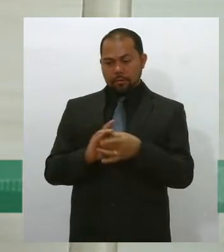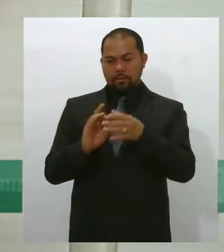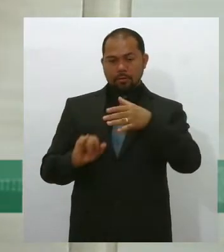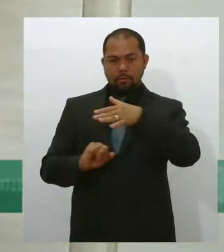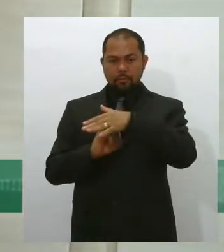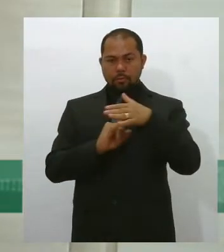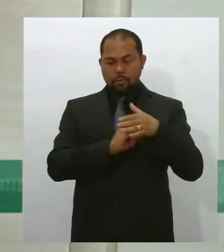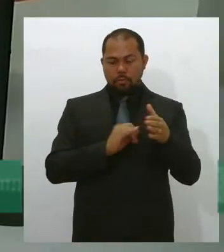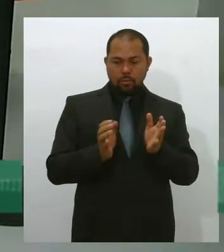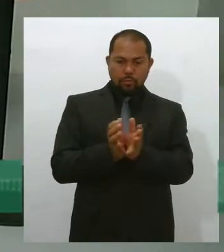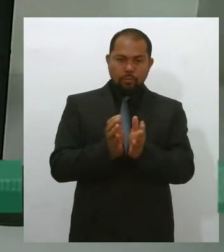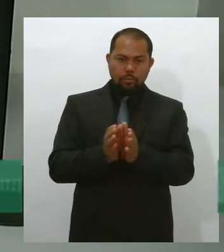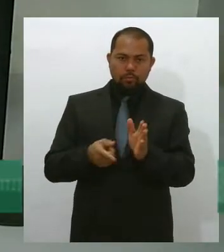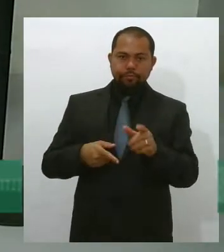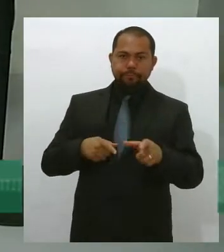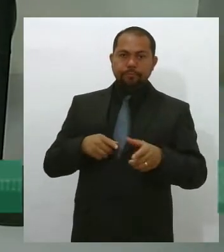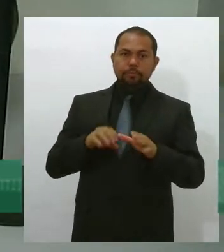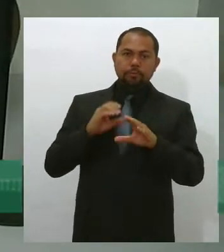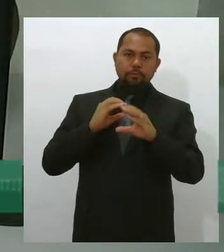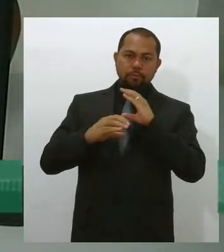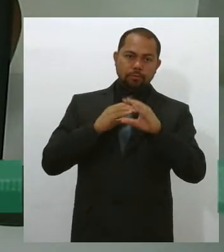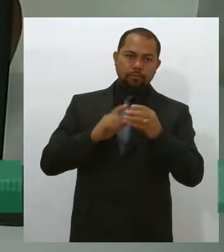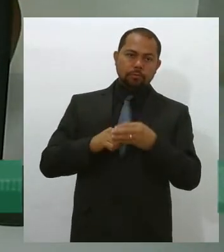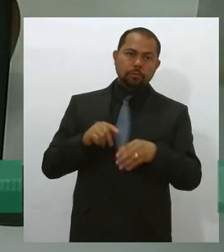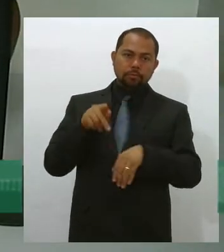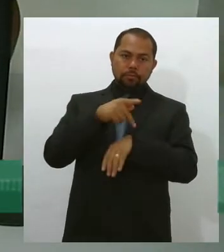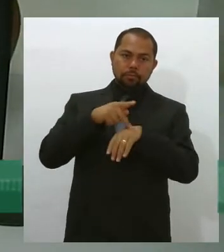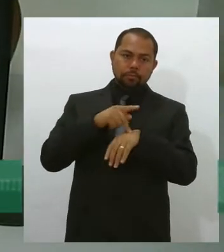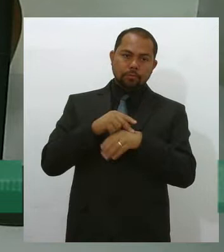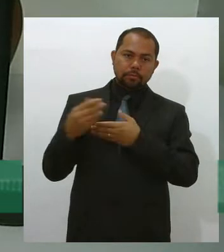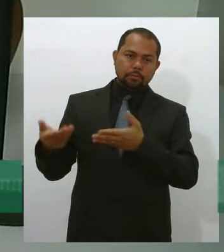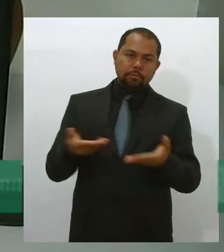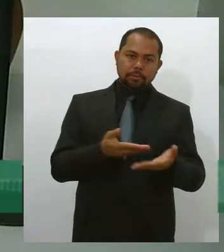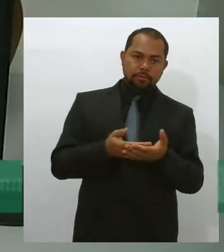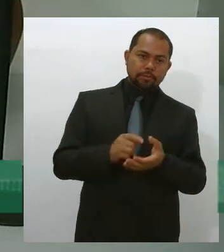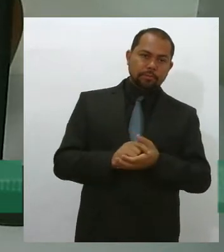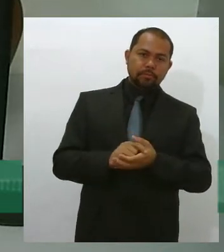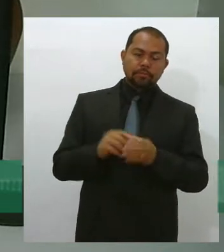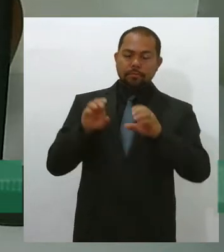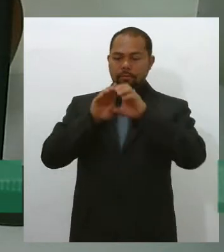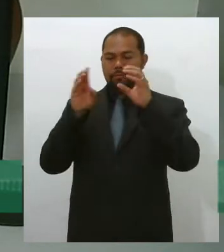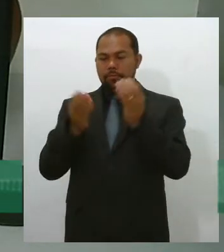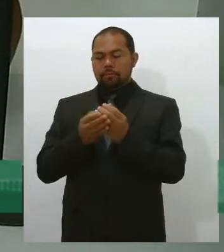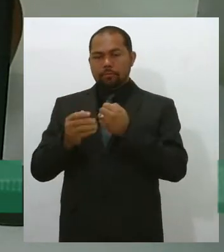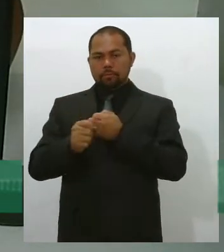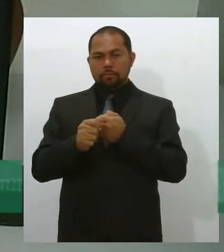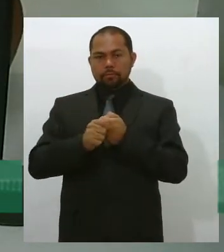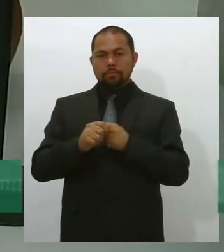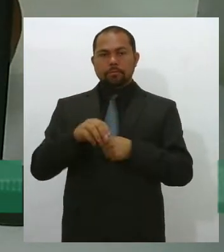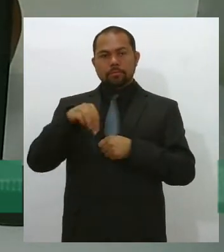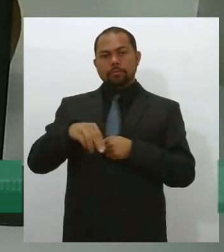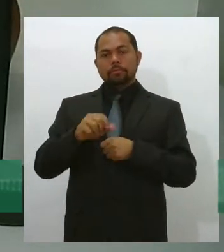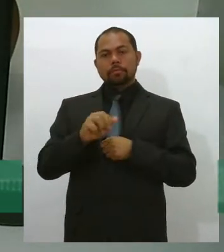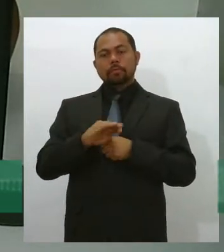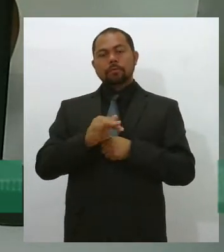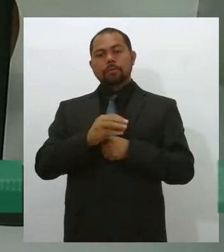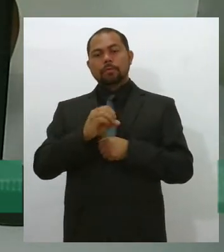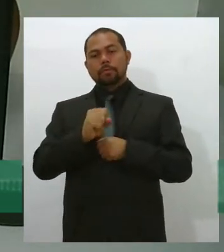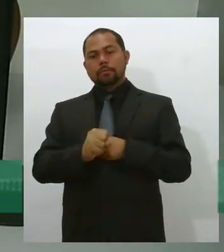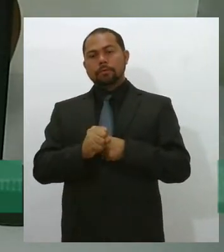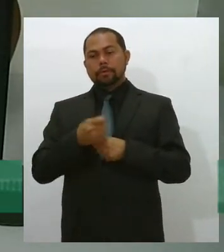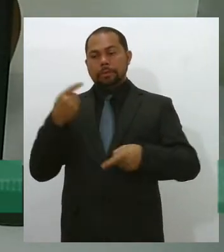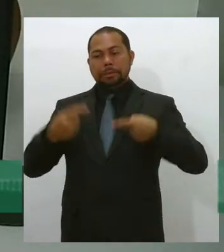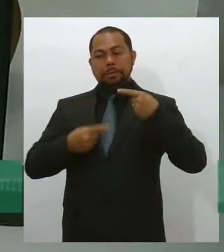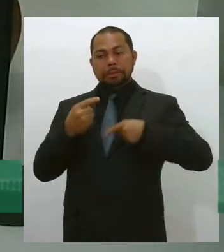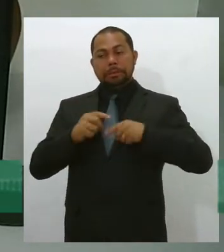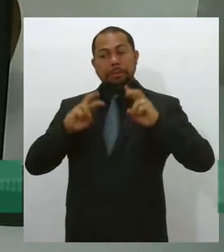comunicação no país Seja bem vindo aqui ao congresso em Pauta Marcos pra gente discutir um assunto que muitas vezes aí não tá